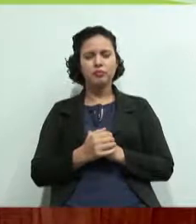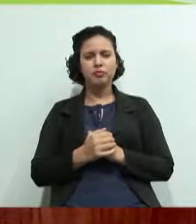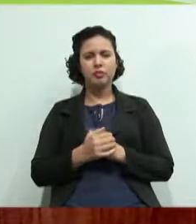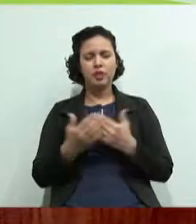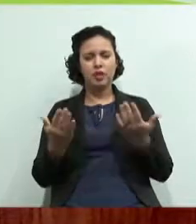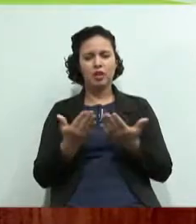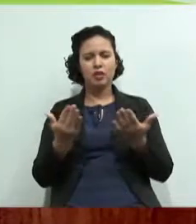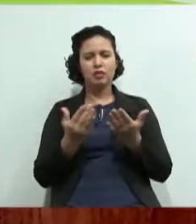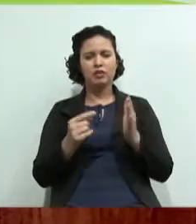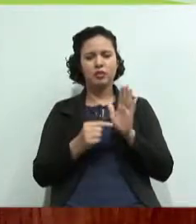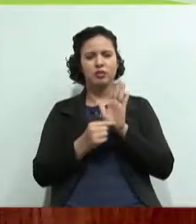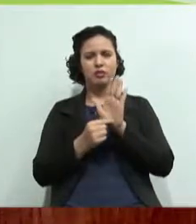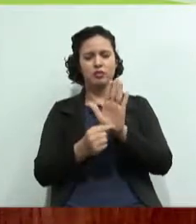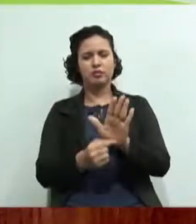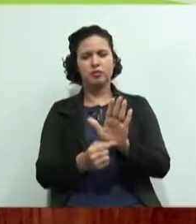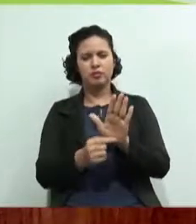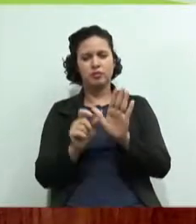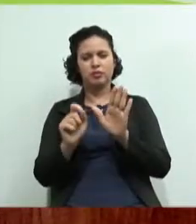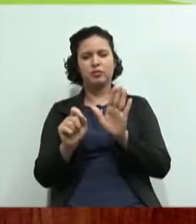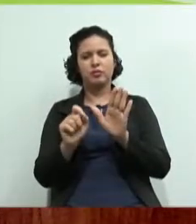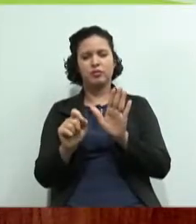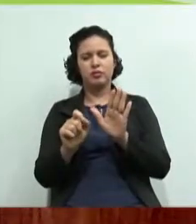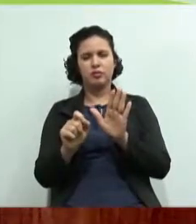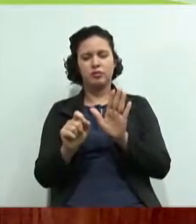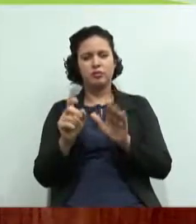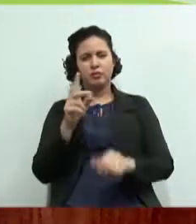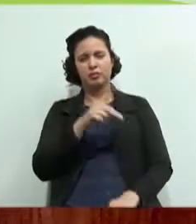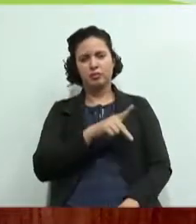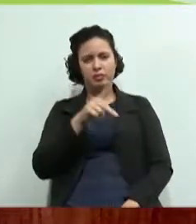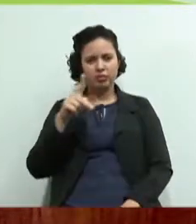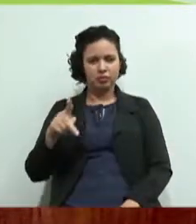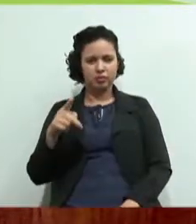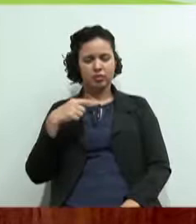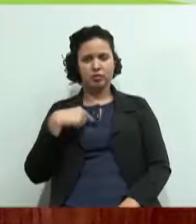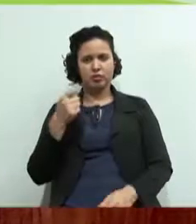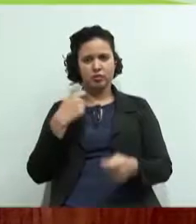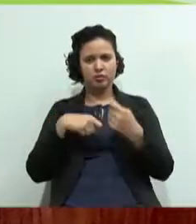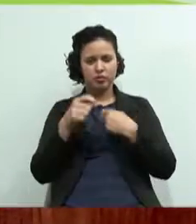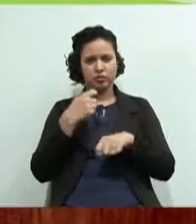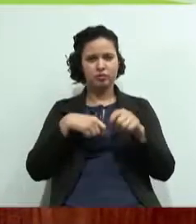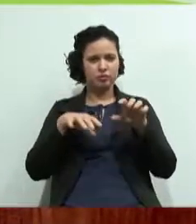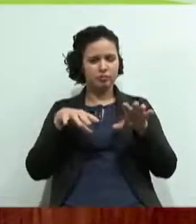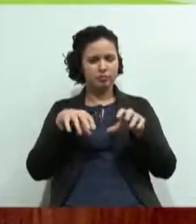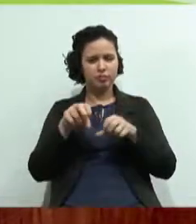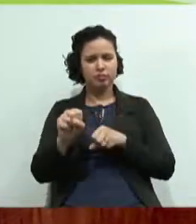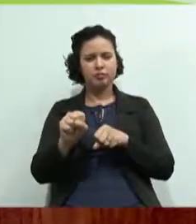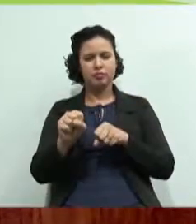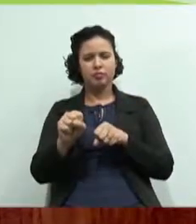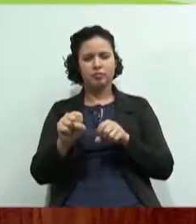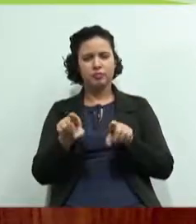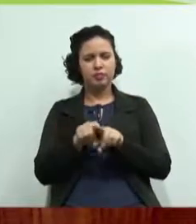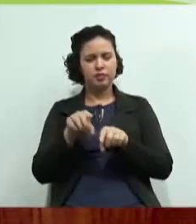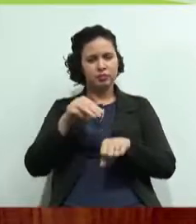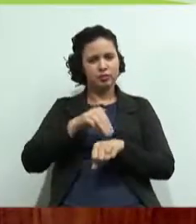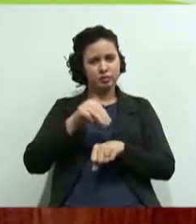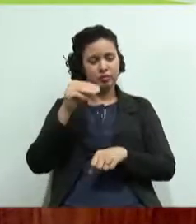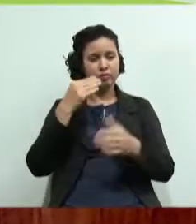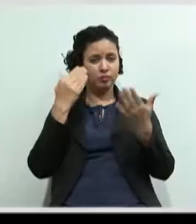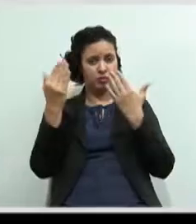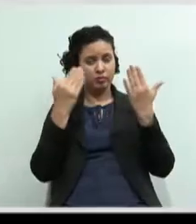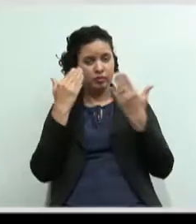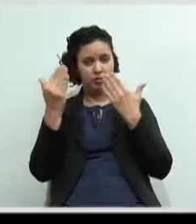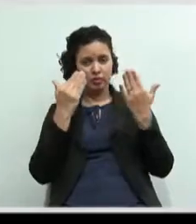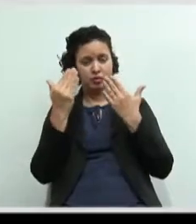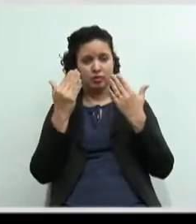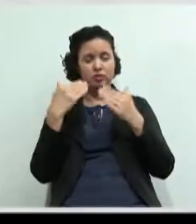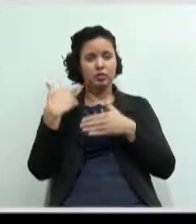Gostaria de apenas dizer que, como professor, sou administrador, minha formação é de administrador, e tenho um mestrado em psicologia voltada para